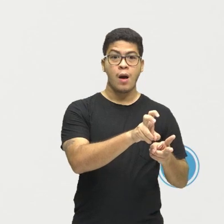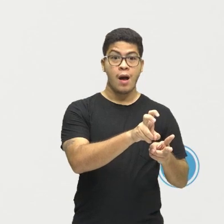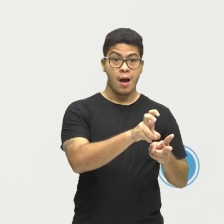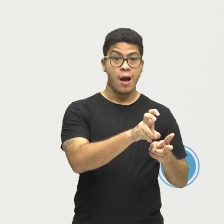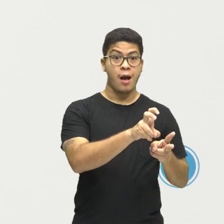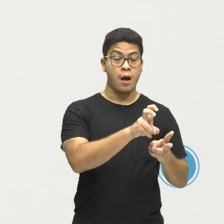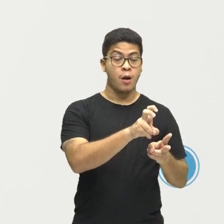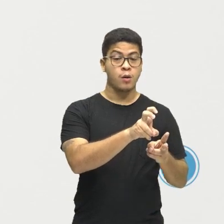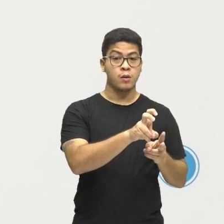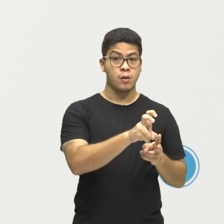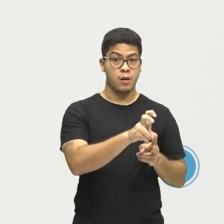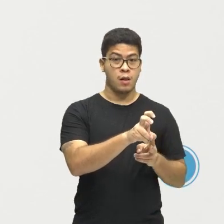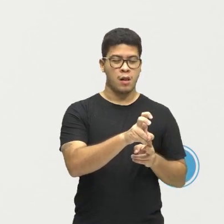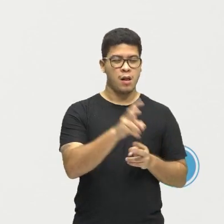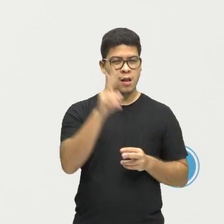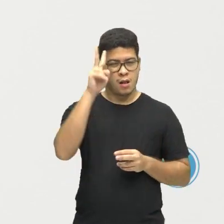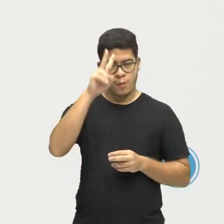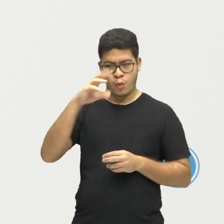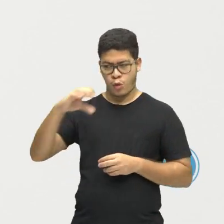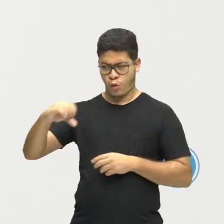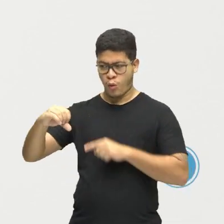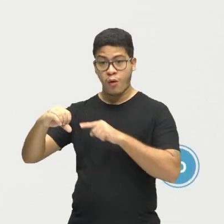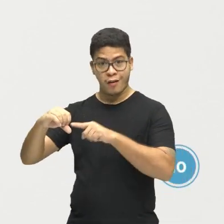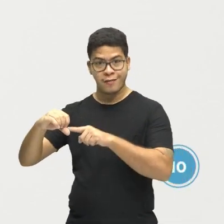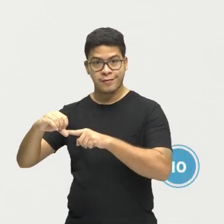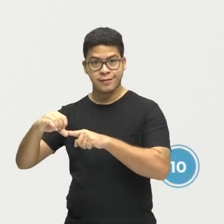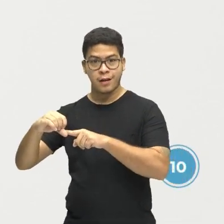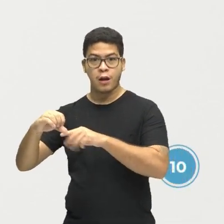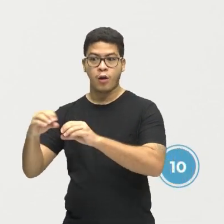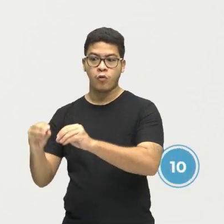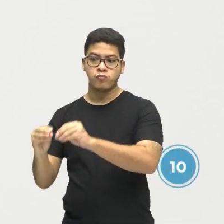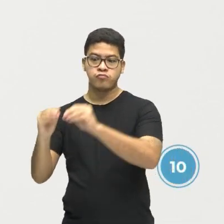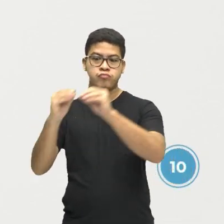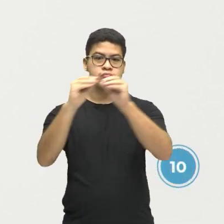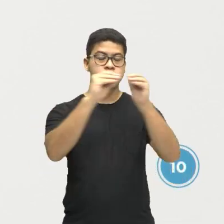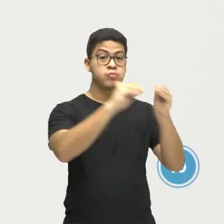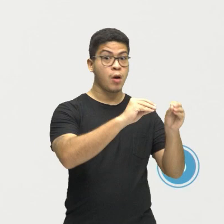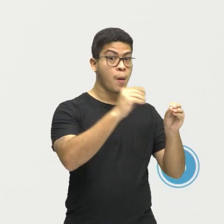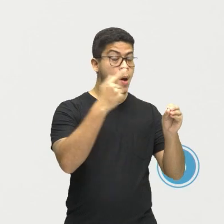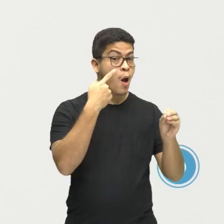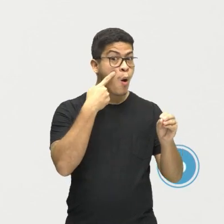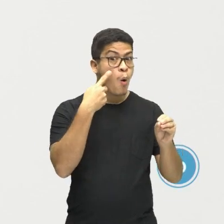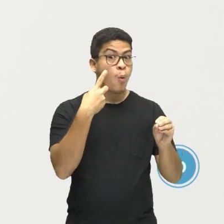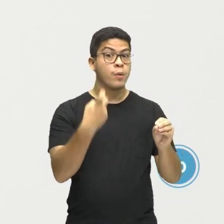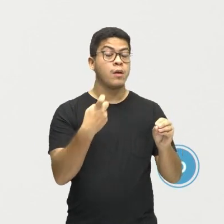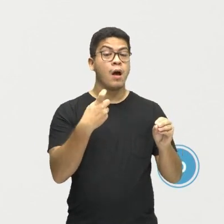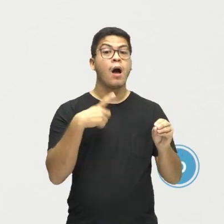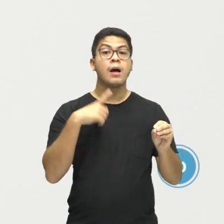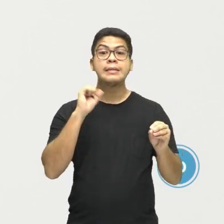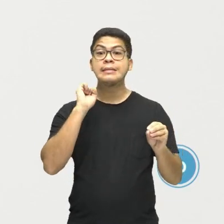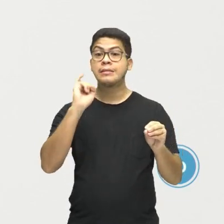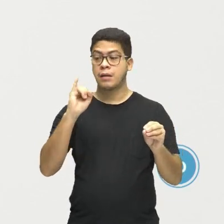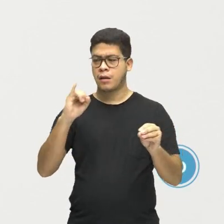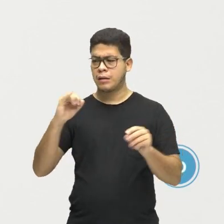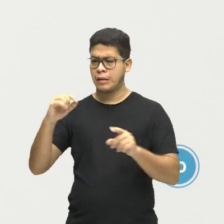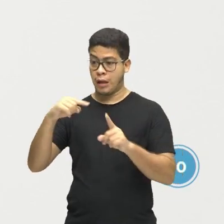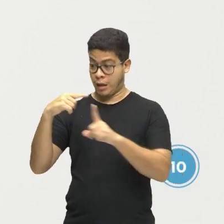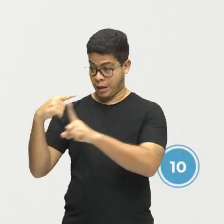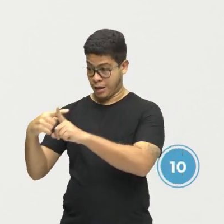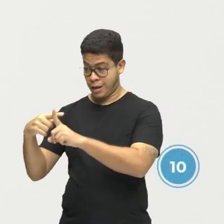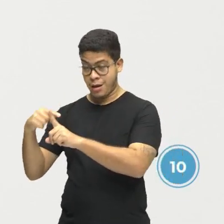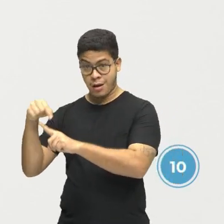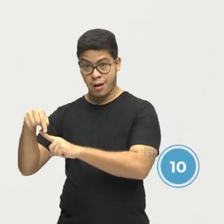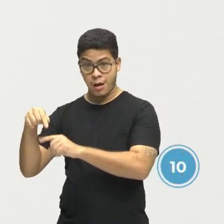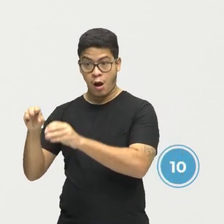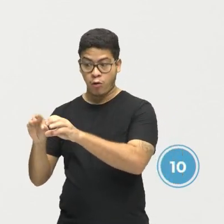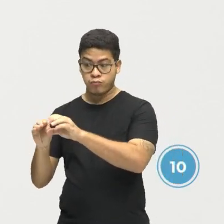Agora eu vou levar o 9 para o segundo membro, tá? Só que observe que o 9 ele era positivo. Quando ele foi para o segundo